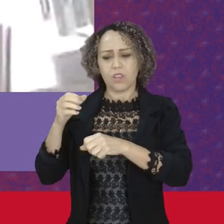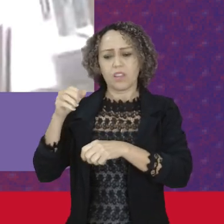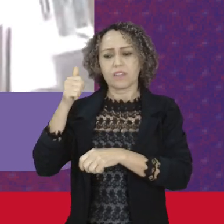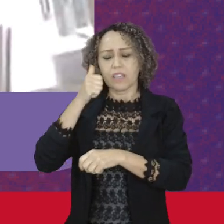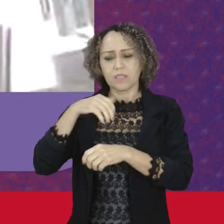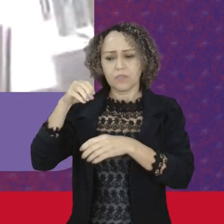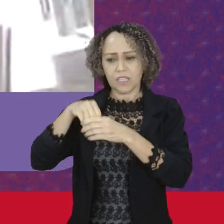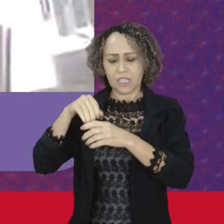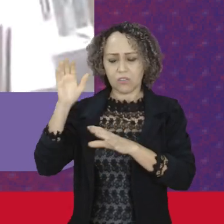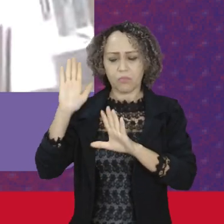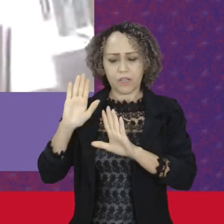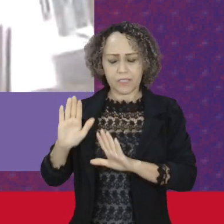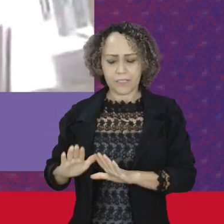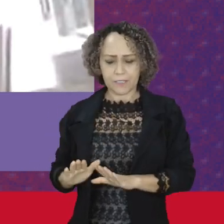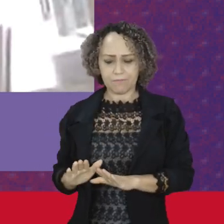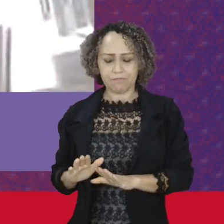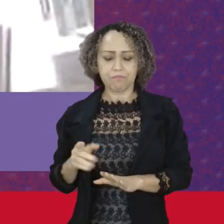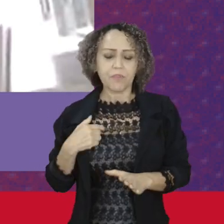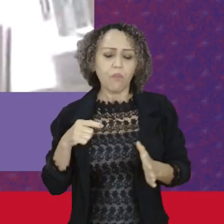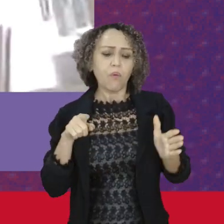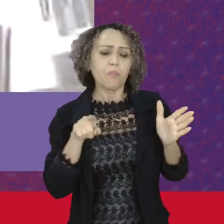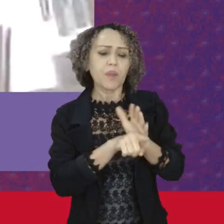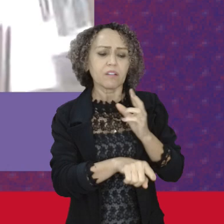perguntar para a Vera e para a Amelinha,